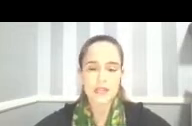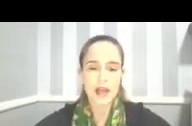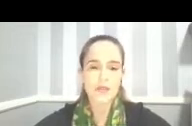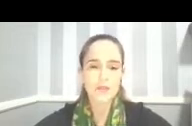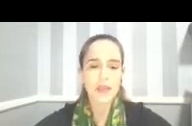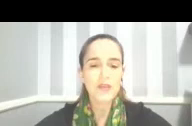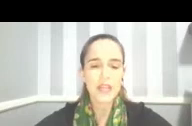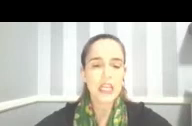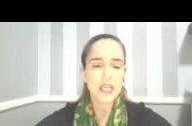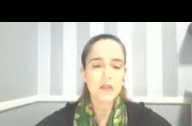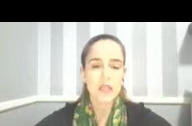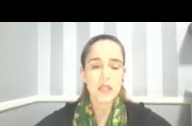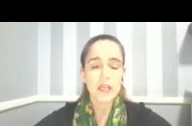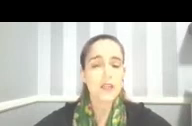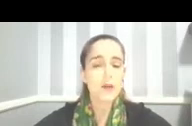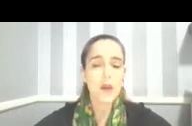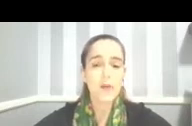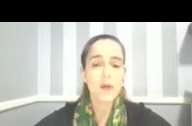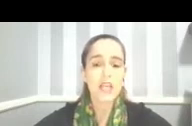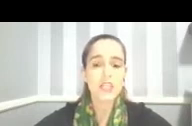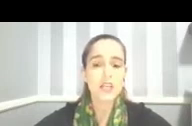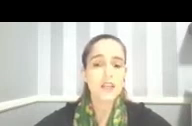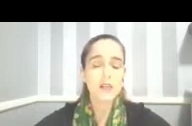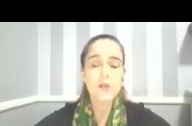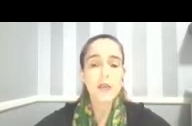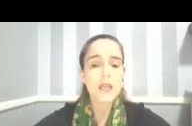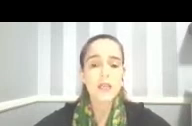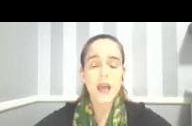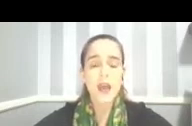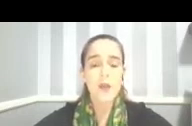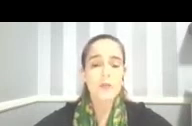que são aqueles vasos bem fininhos? Então, é uma hemorragia que é